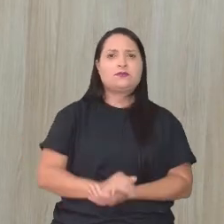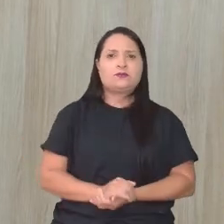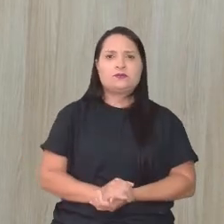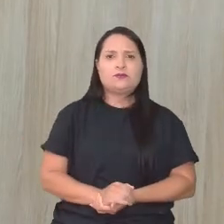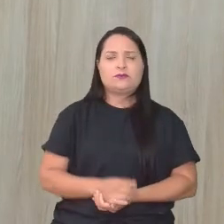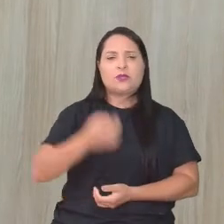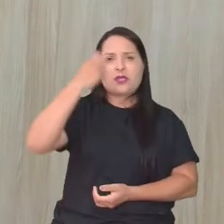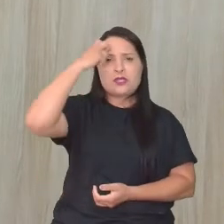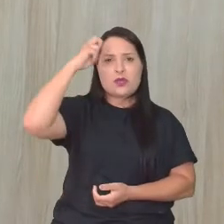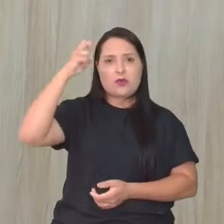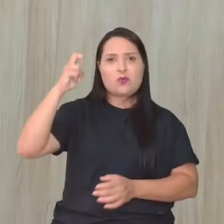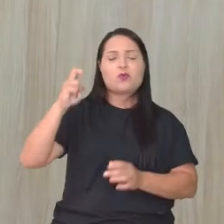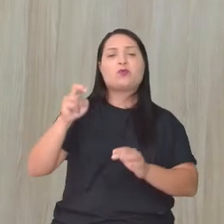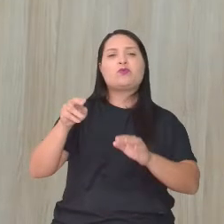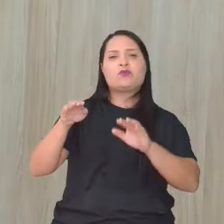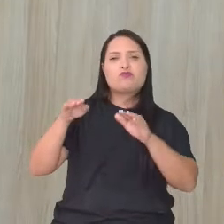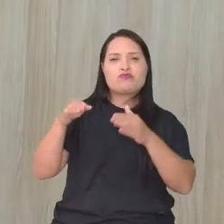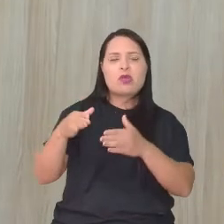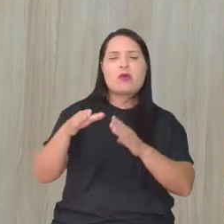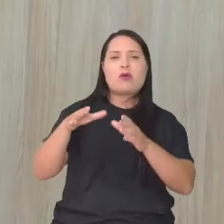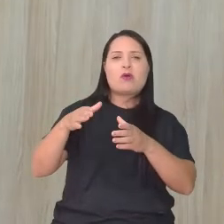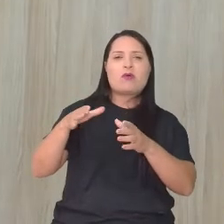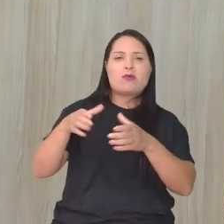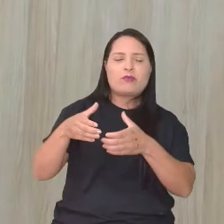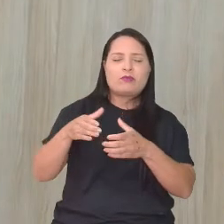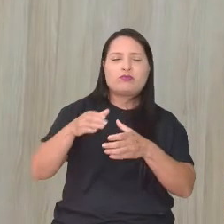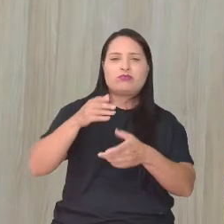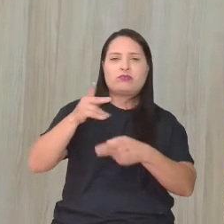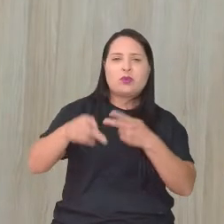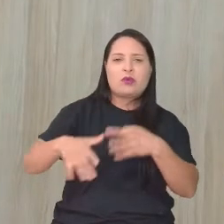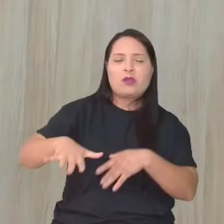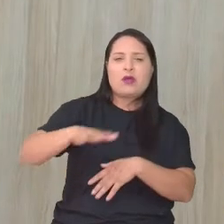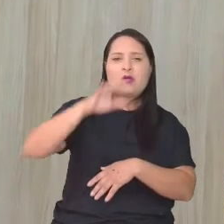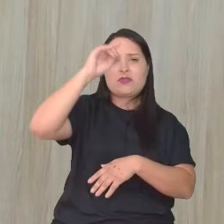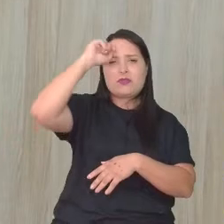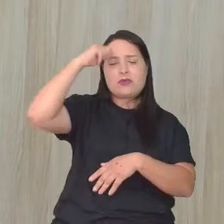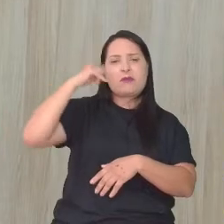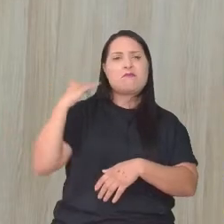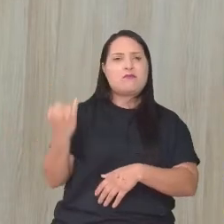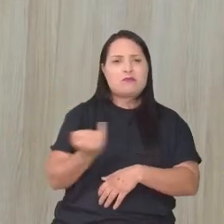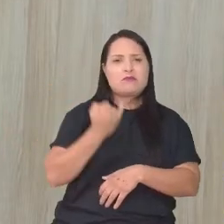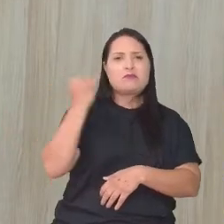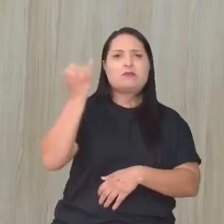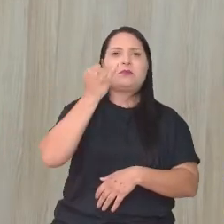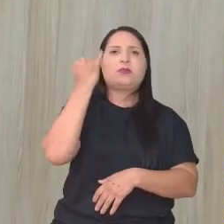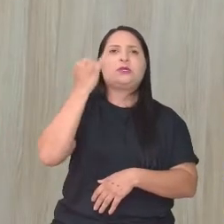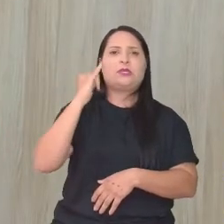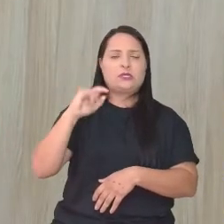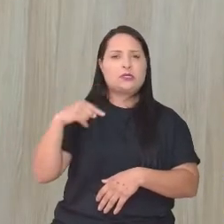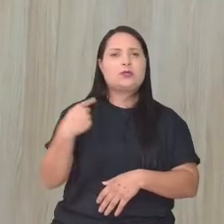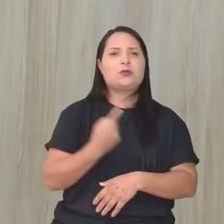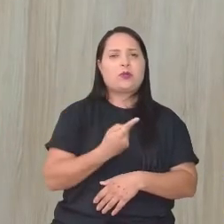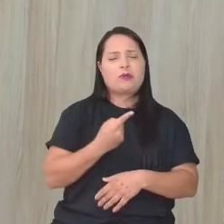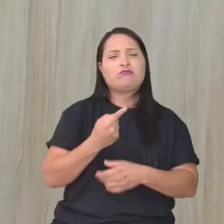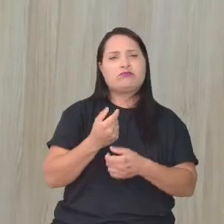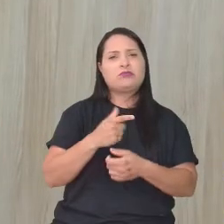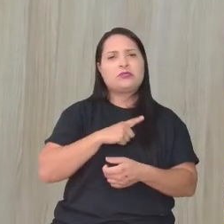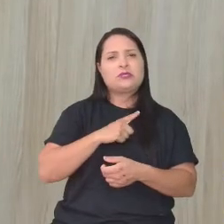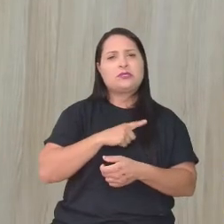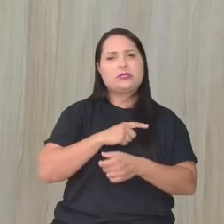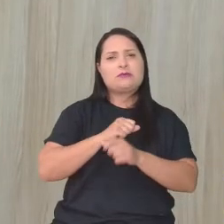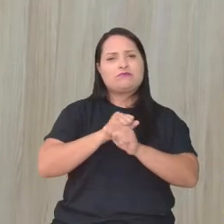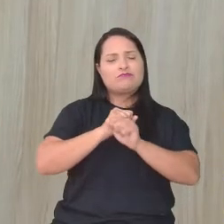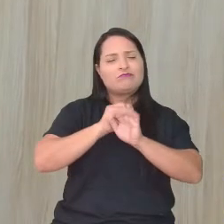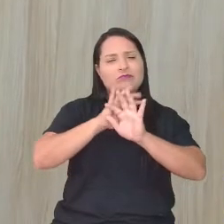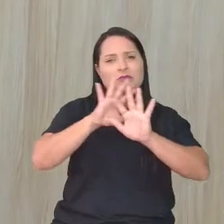Dessa cultura negra, certo? E é muito importante que a gente deixe, né, isso em evidência, né? Traga